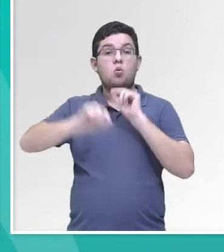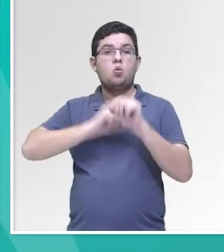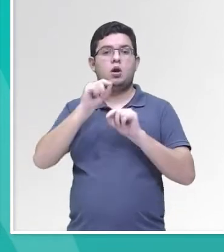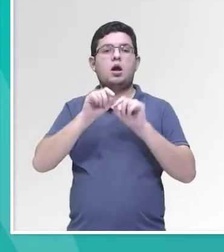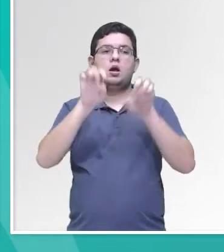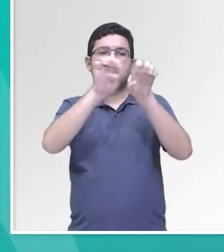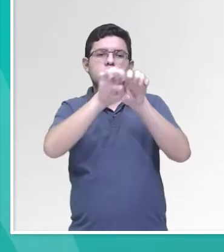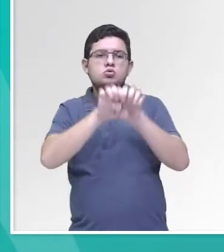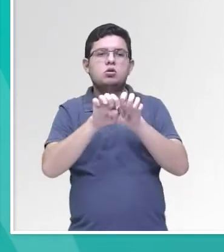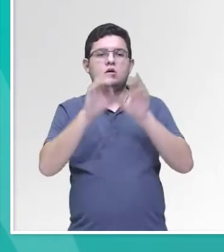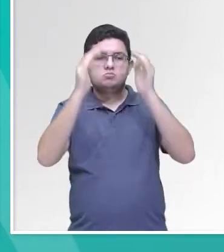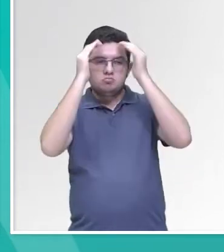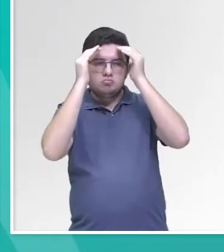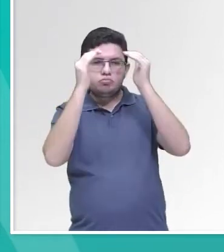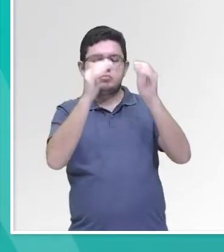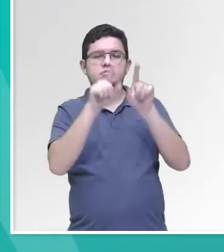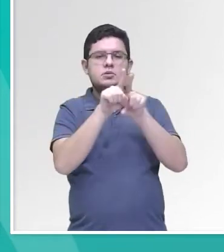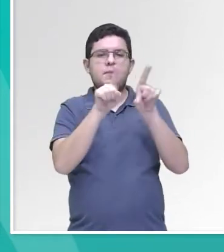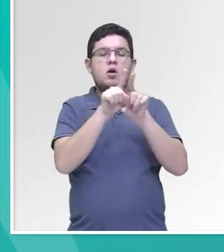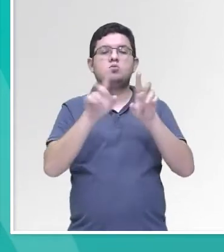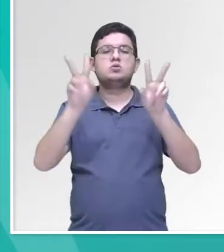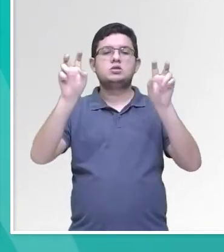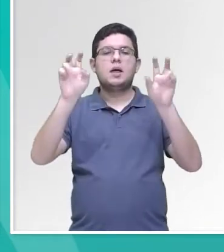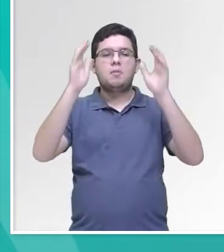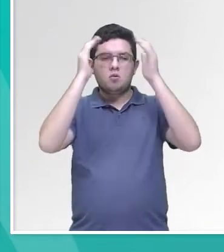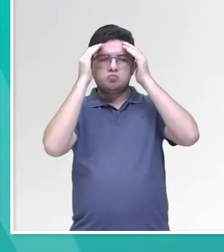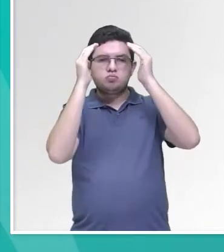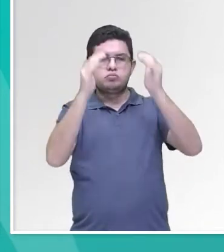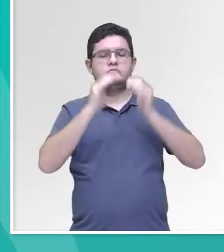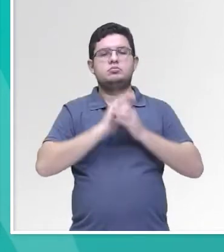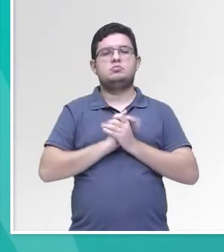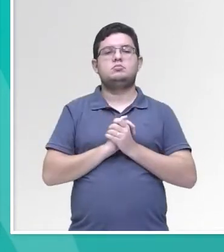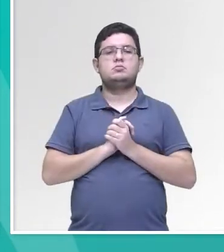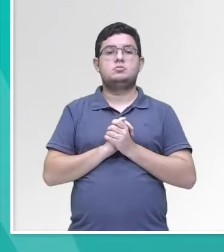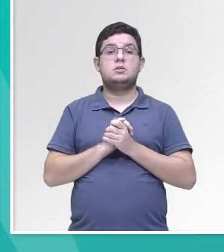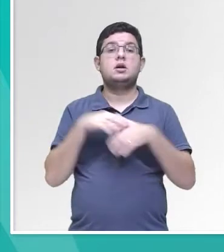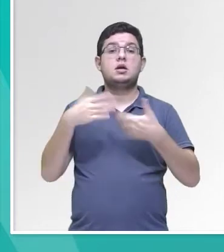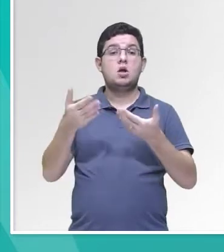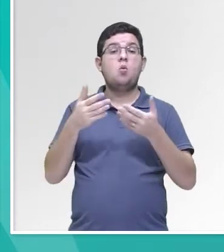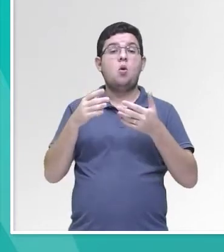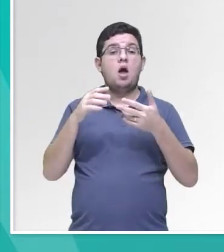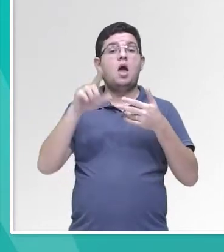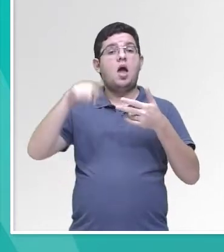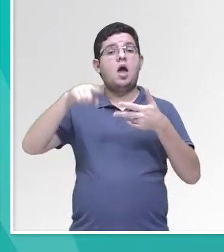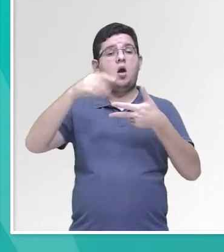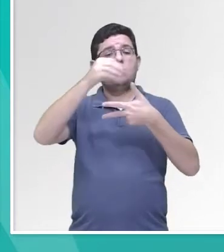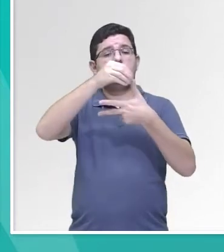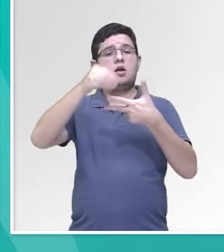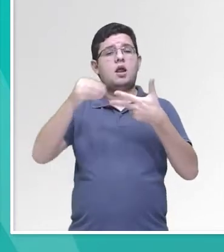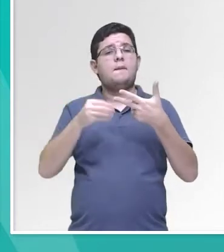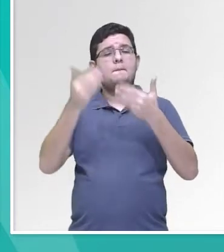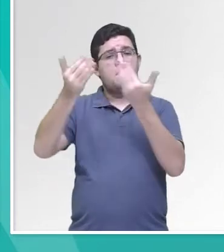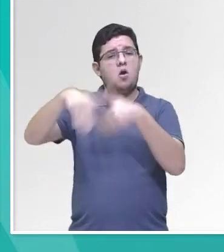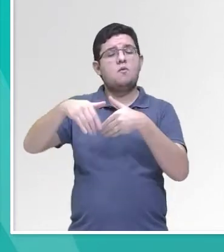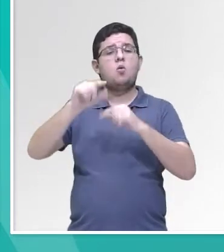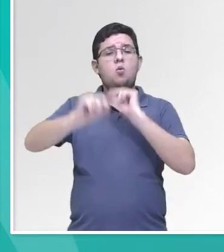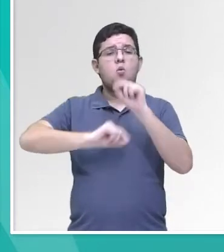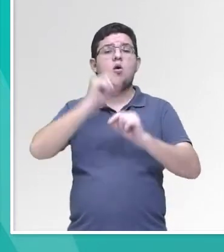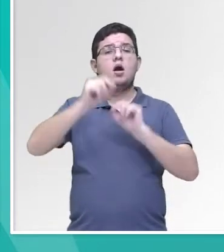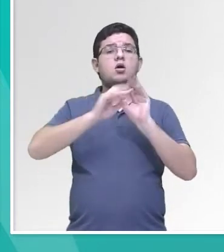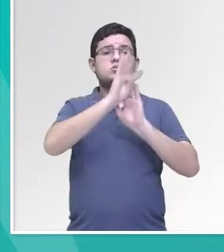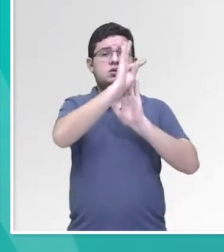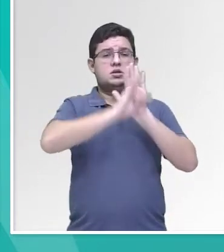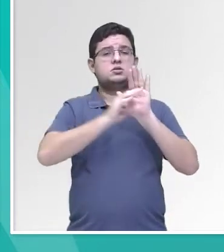argumentativo e não fugiu ao tema proposto. Não é? Então, basicamente, o Enem quer Um texto dissertativo argumentativo que fale sobre